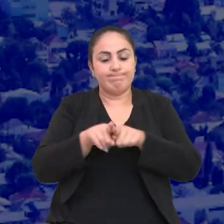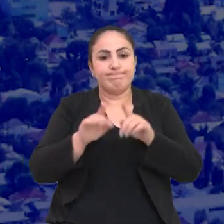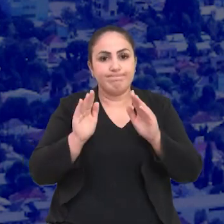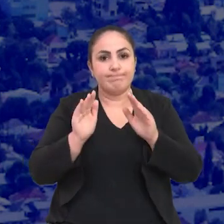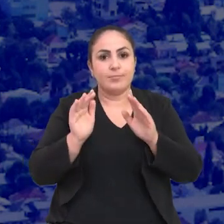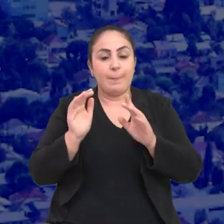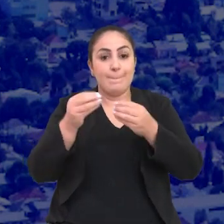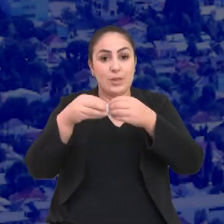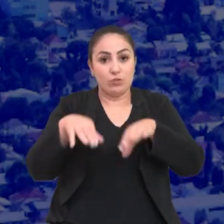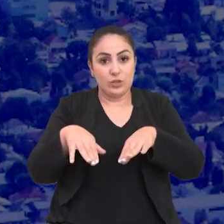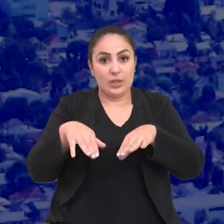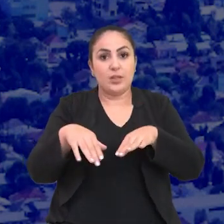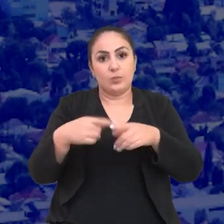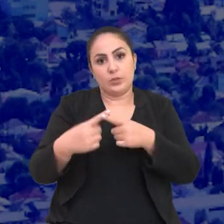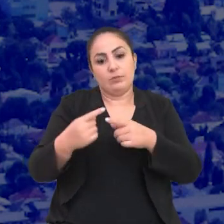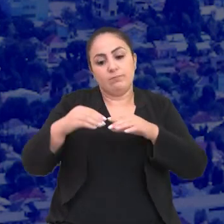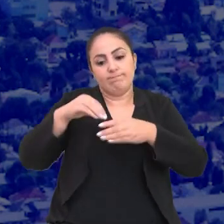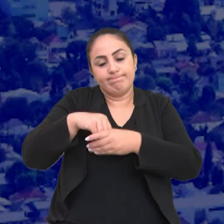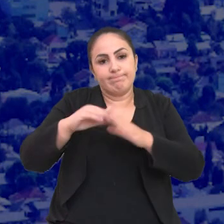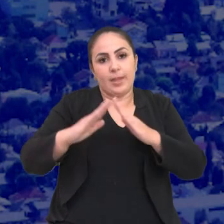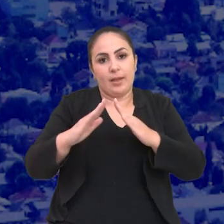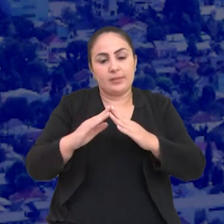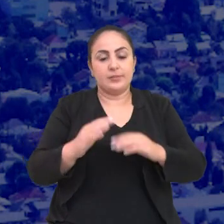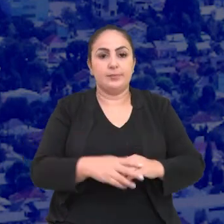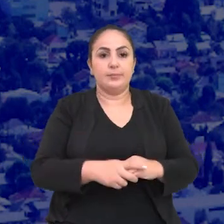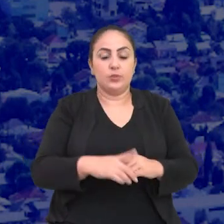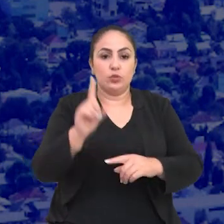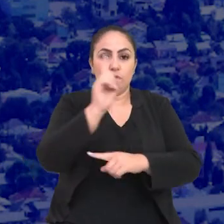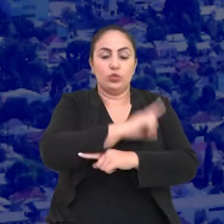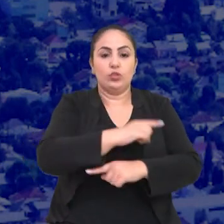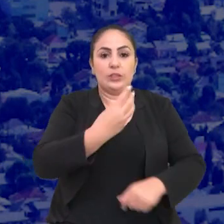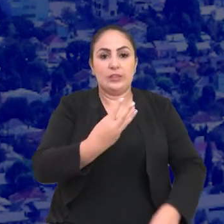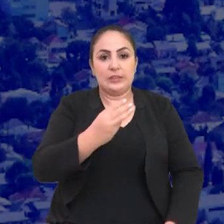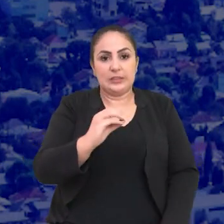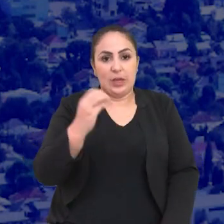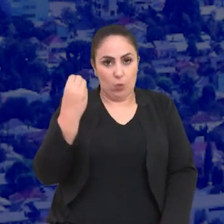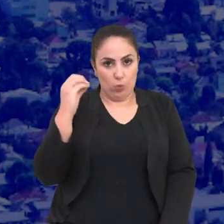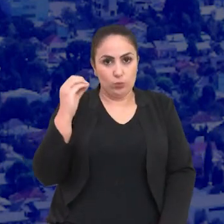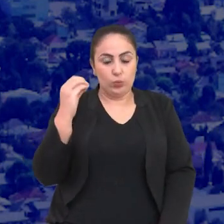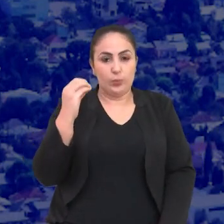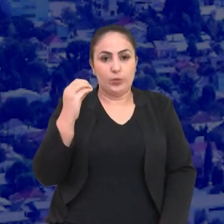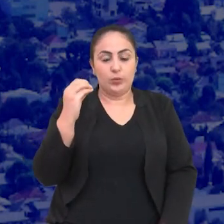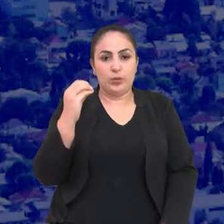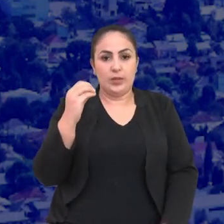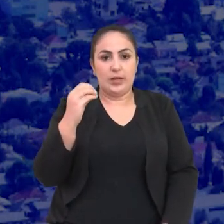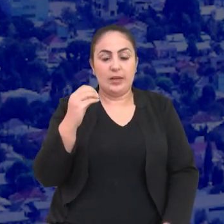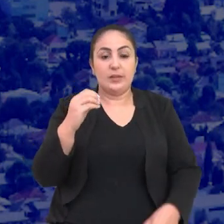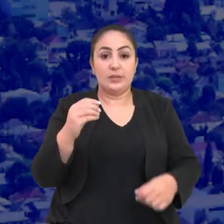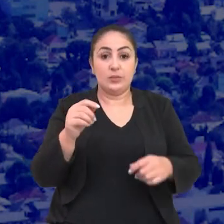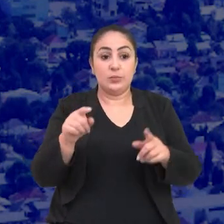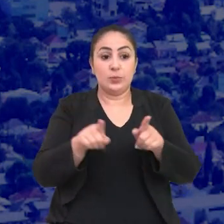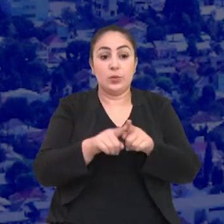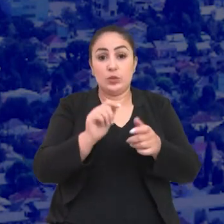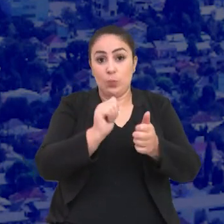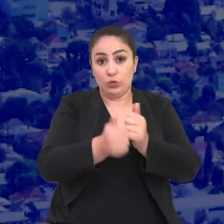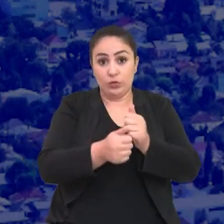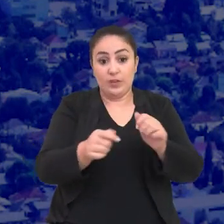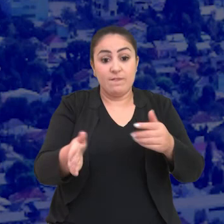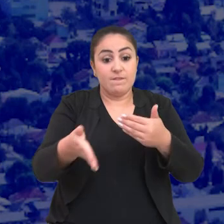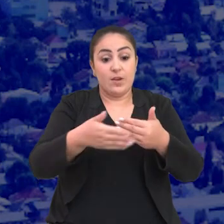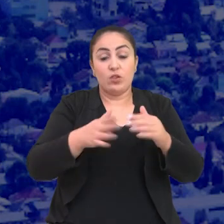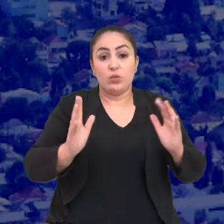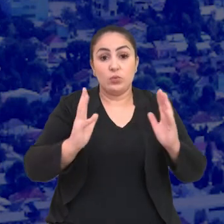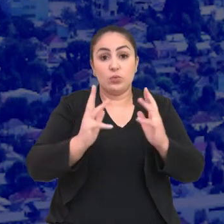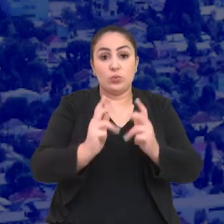foi afetado pelo confinamento perimetral. No dia 30 de outubro, as